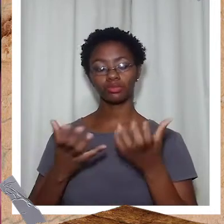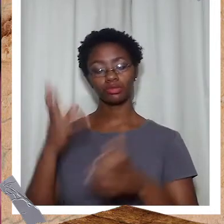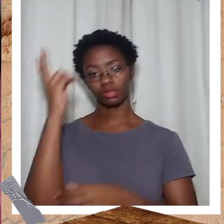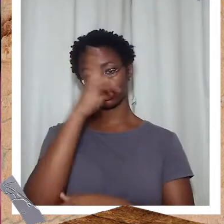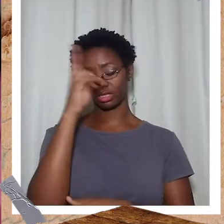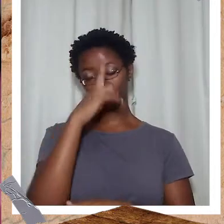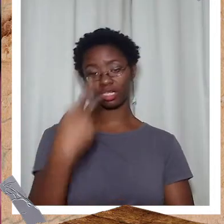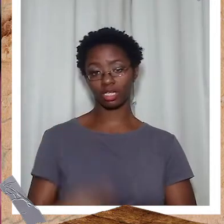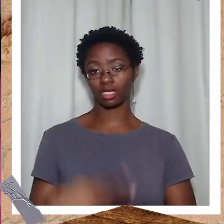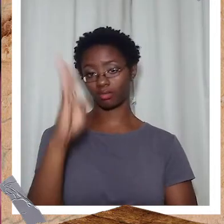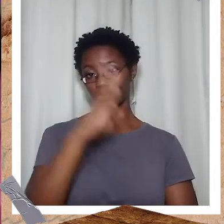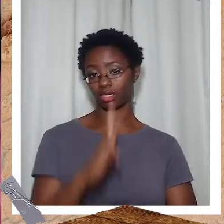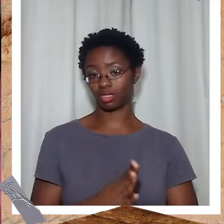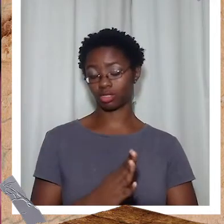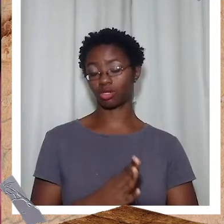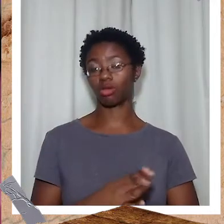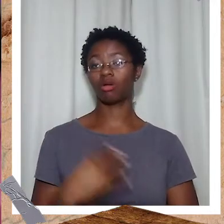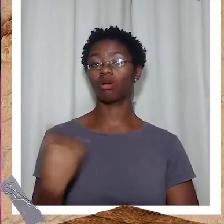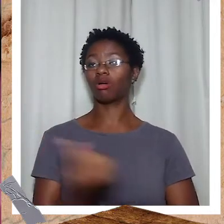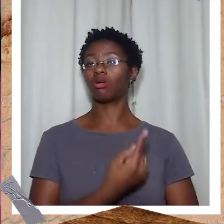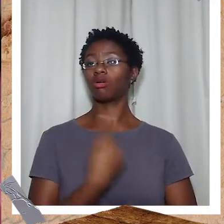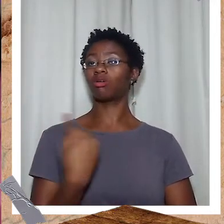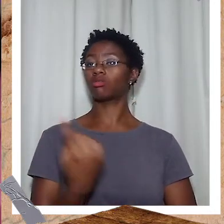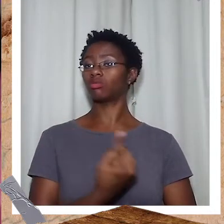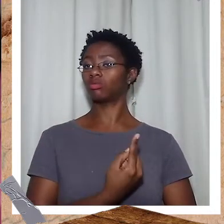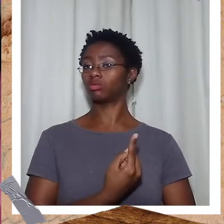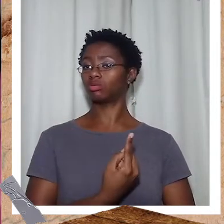de que no Brasil nós somos